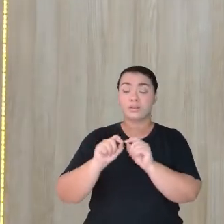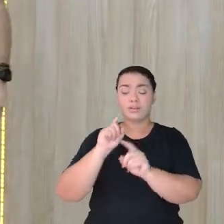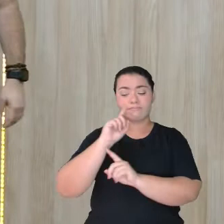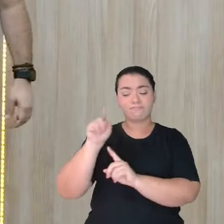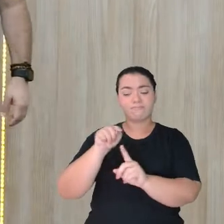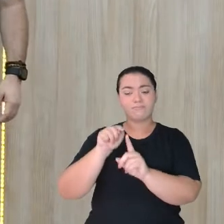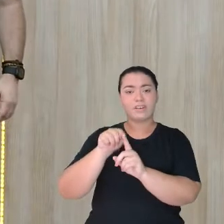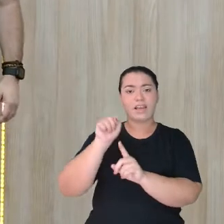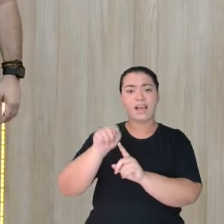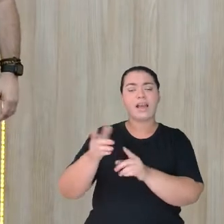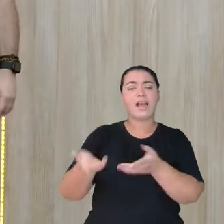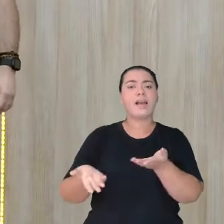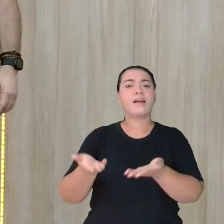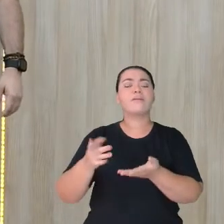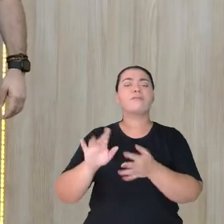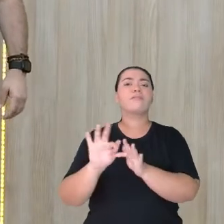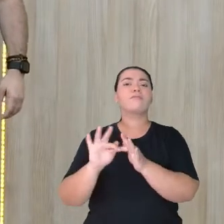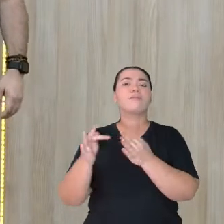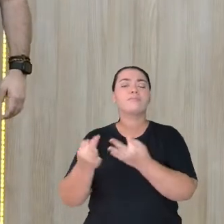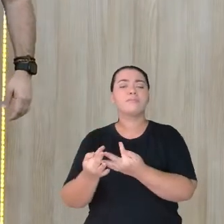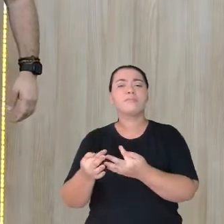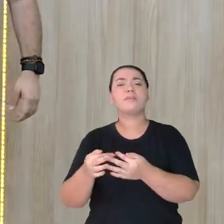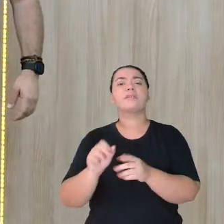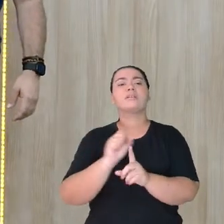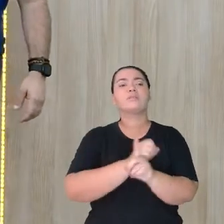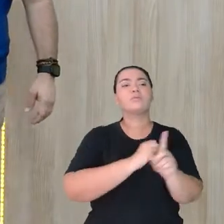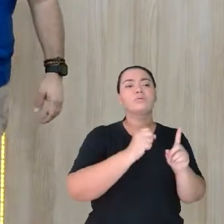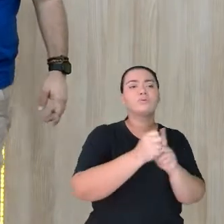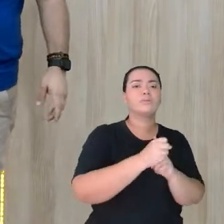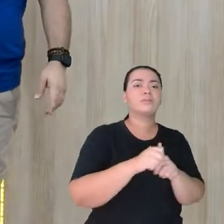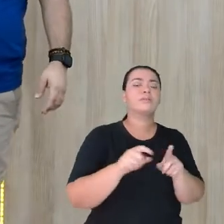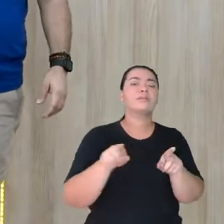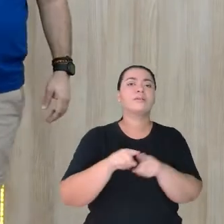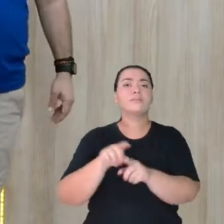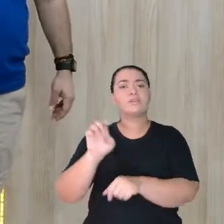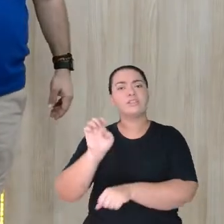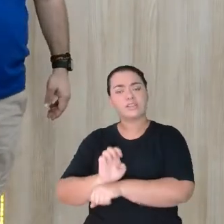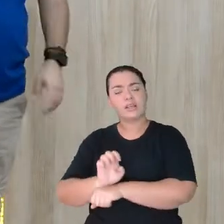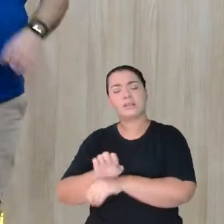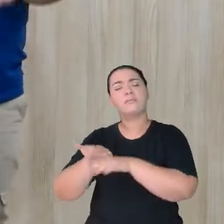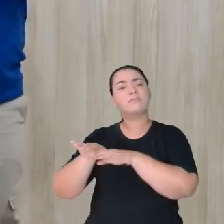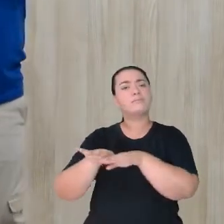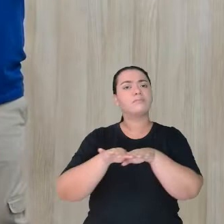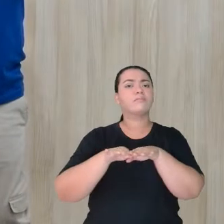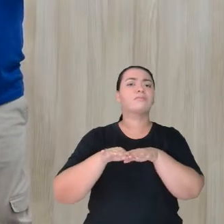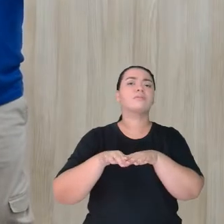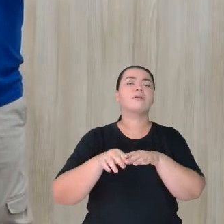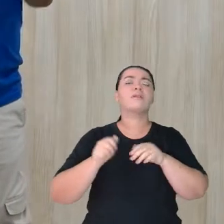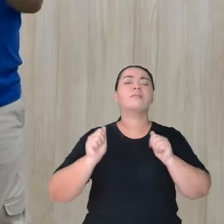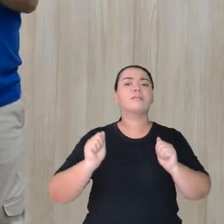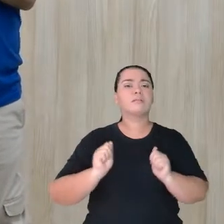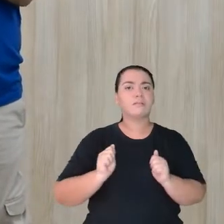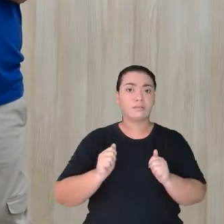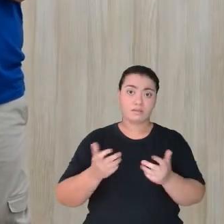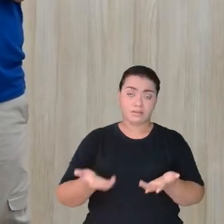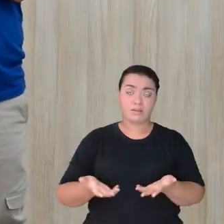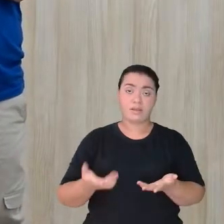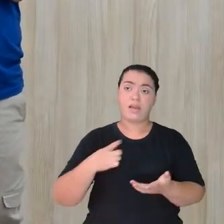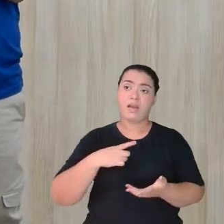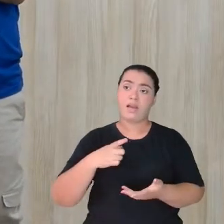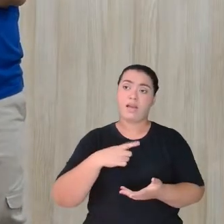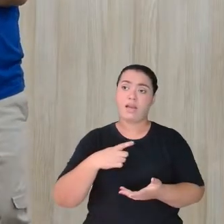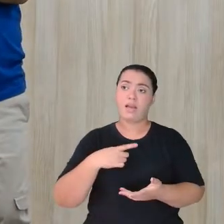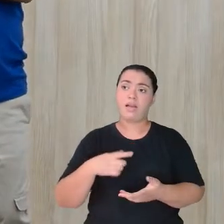O equilíbrio da família, da aldeia e do Estado. De certa forma, né, em linhas gerais, de forma